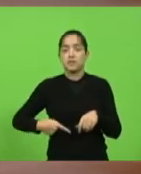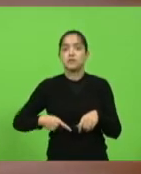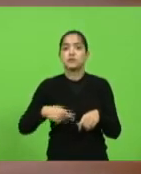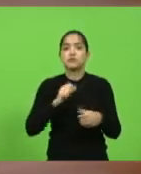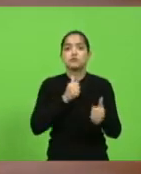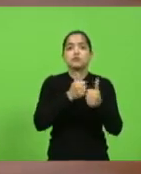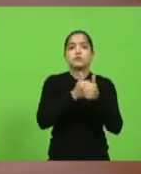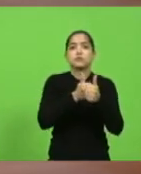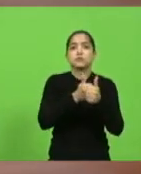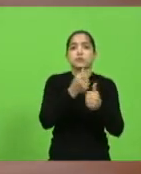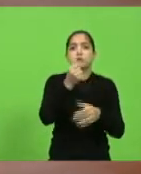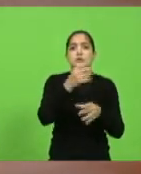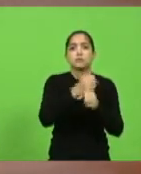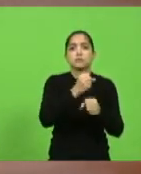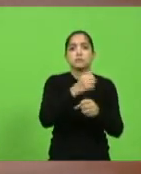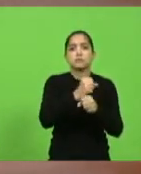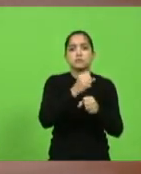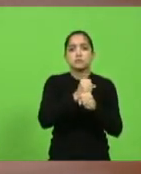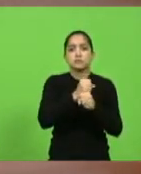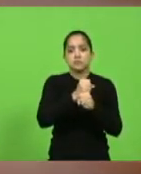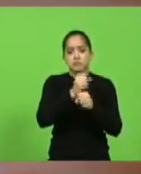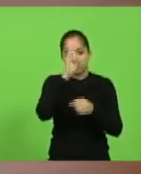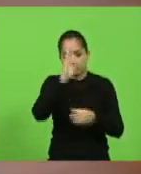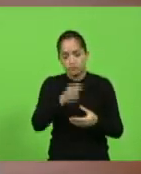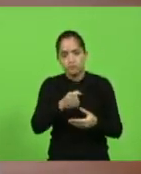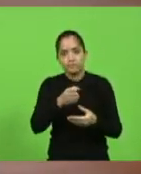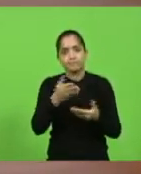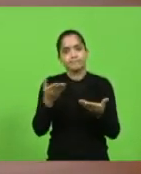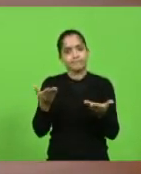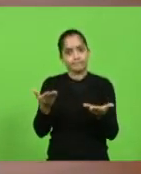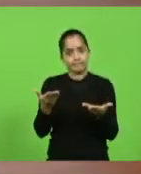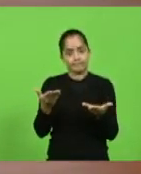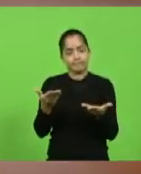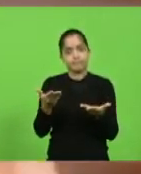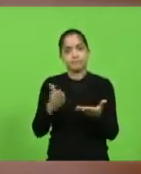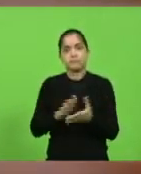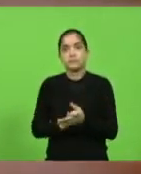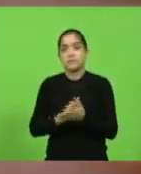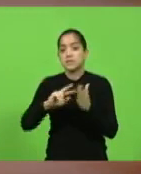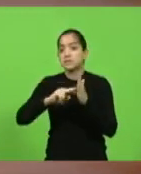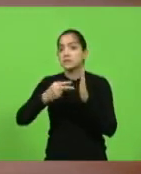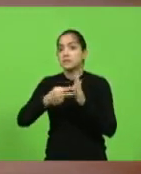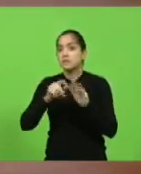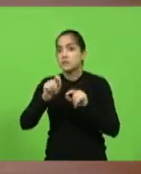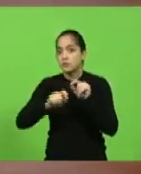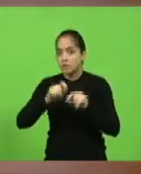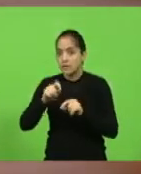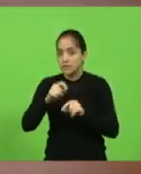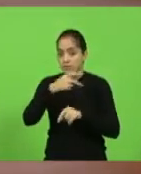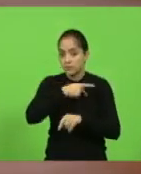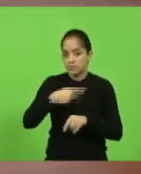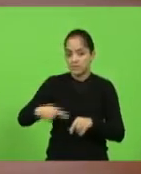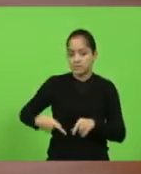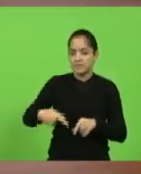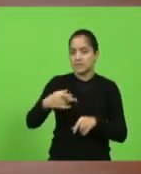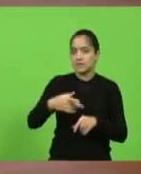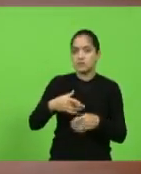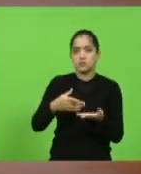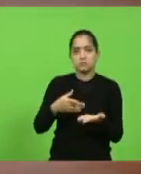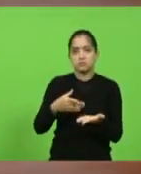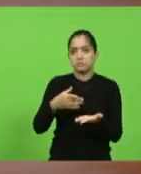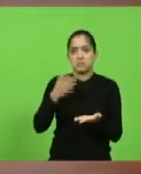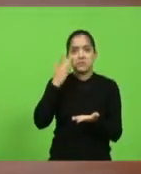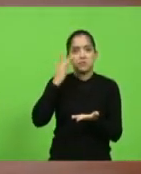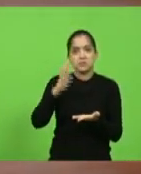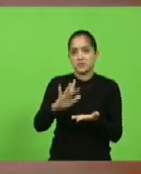processo específico. Ora, isso significa apenas que o presidente do Tribunal de Contas não sabia do processo de compra